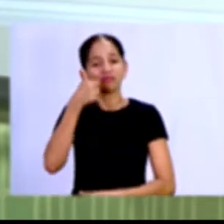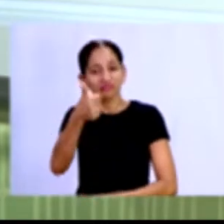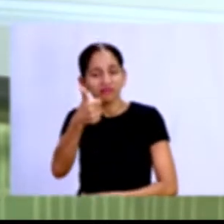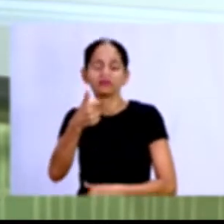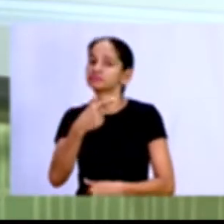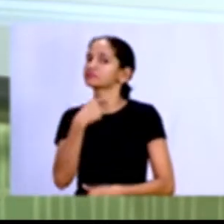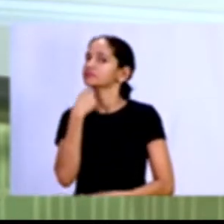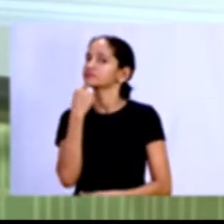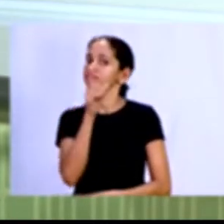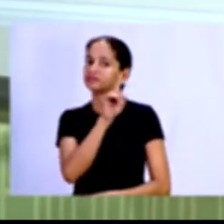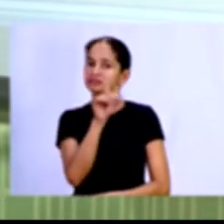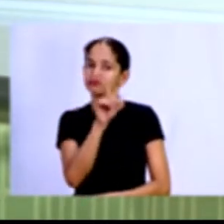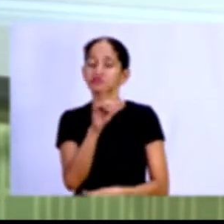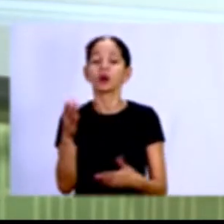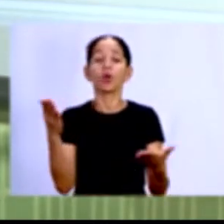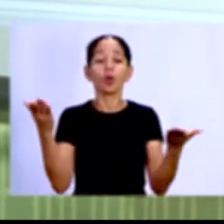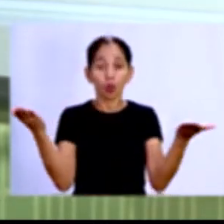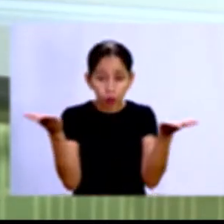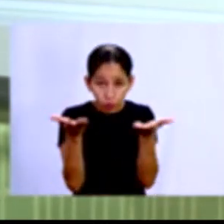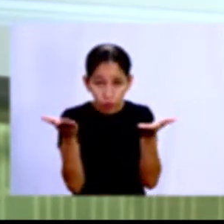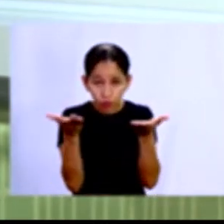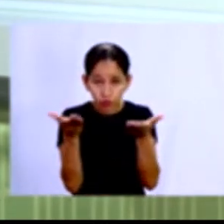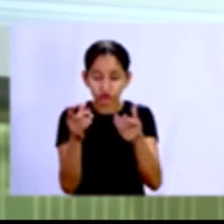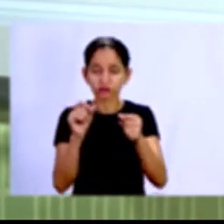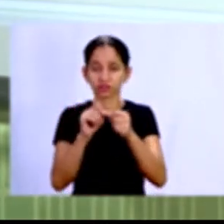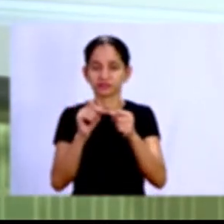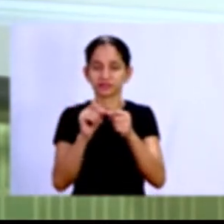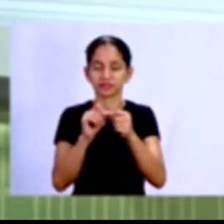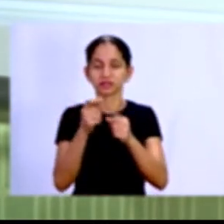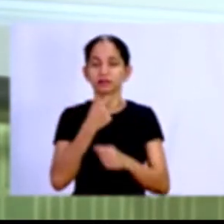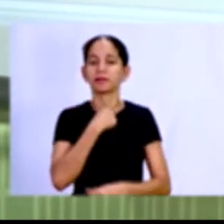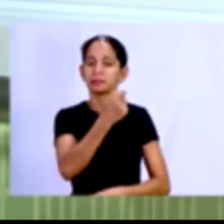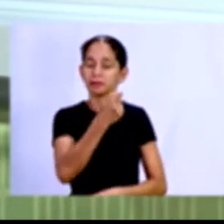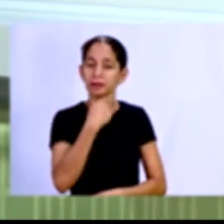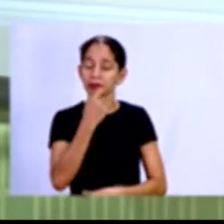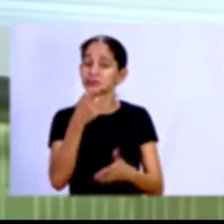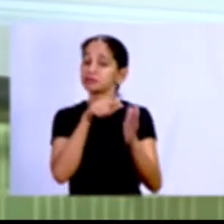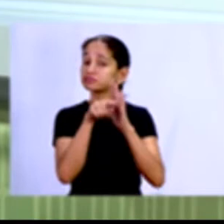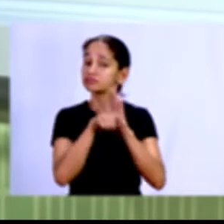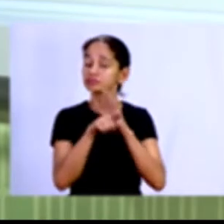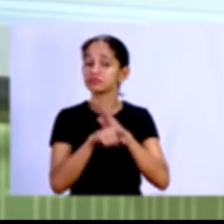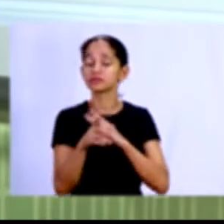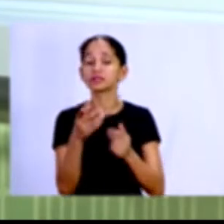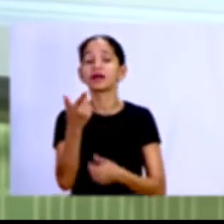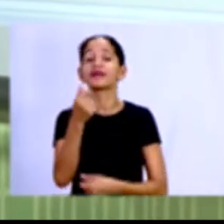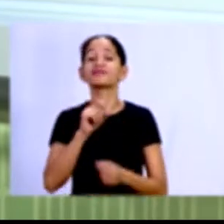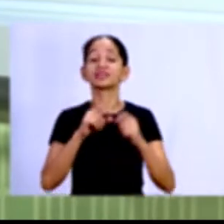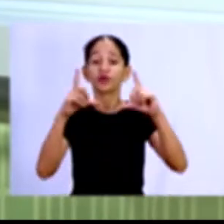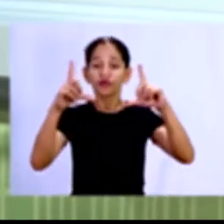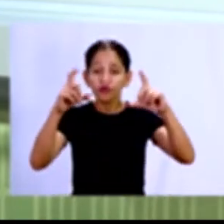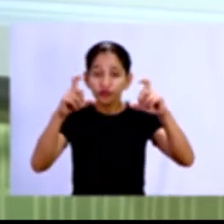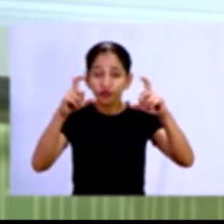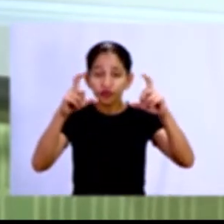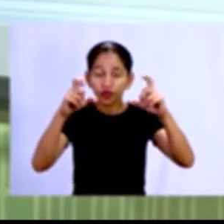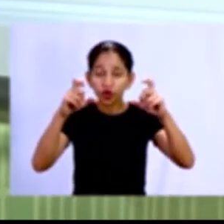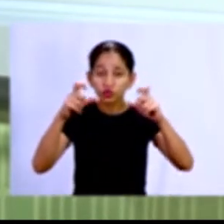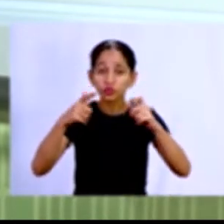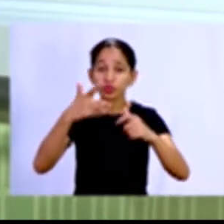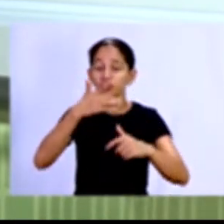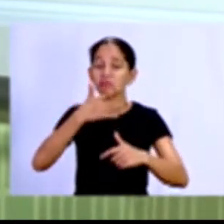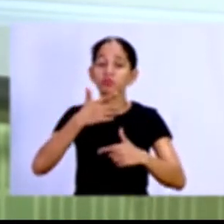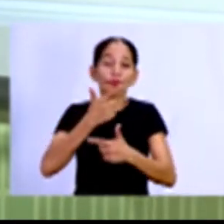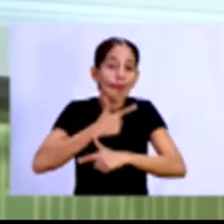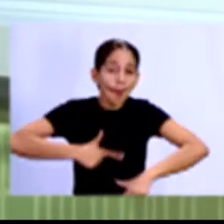uma entrevista de pessoas que estavam compartilhando fotos eróticas por meio do celular, né, em grupos, na